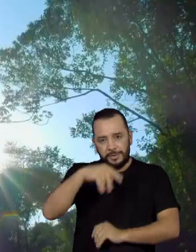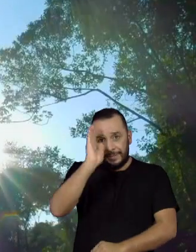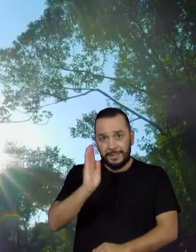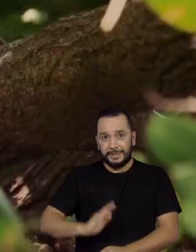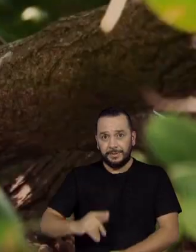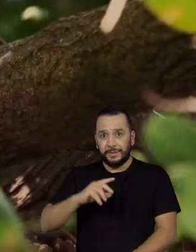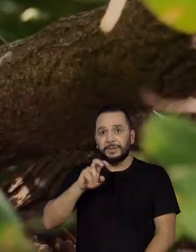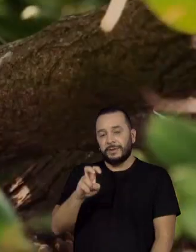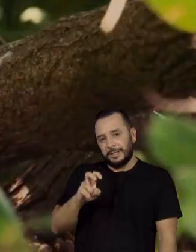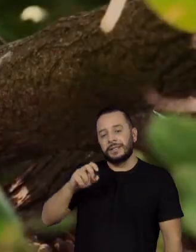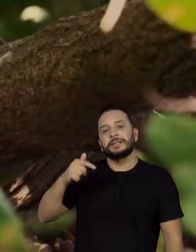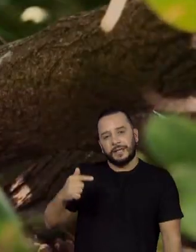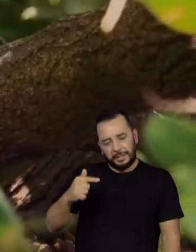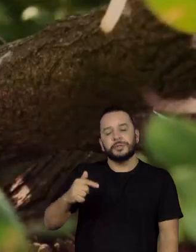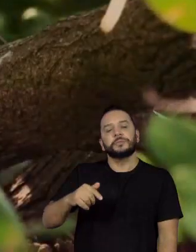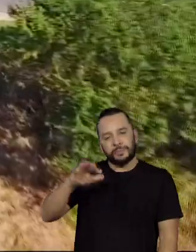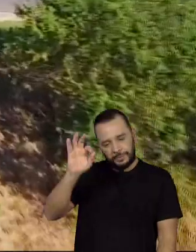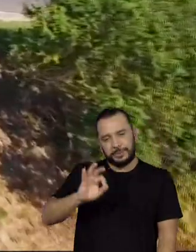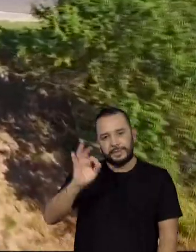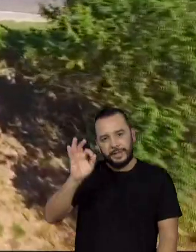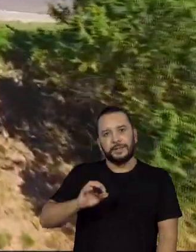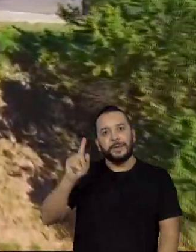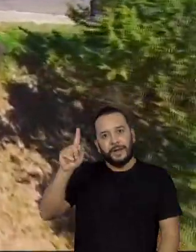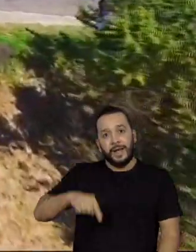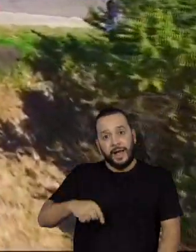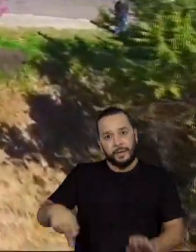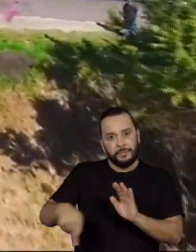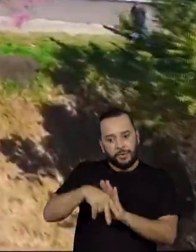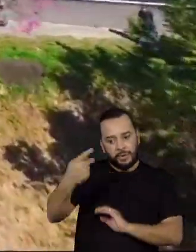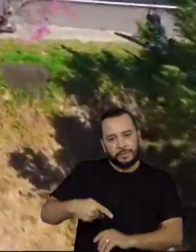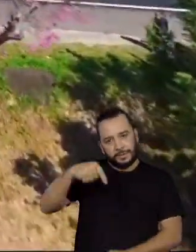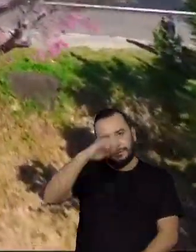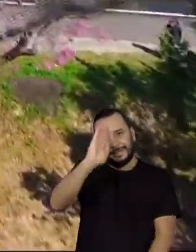plantas terrestres são endêmicas do país.